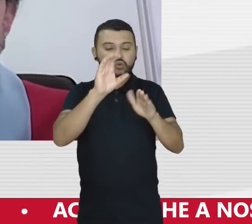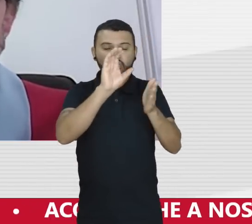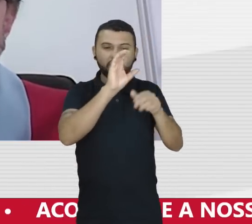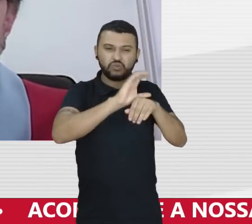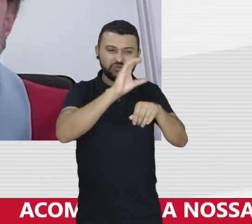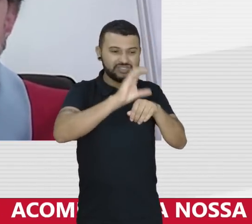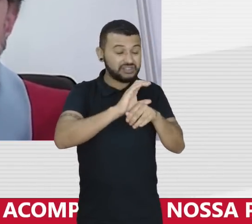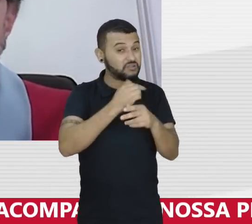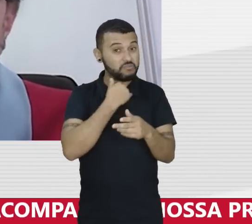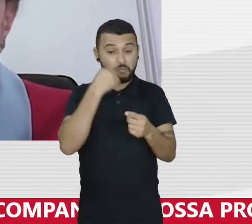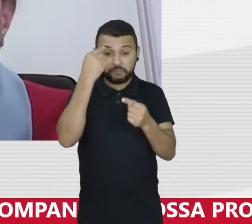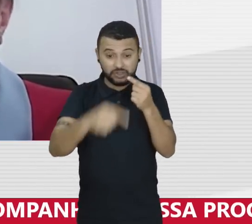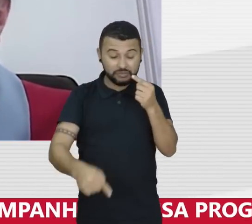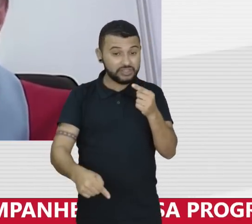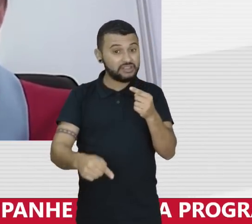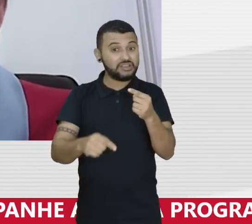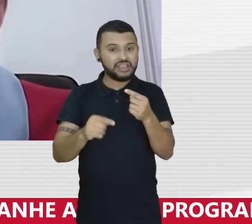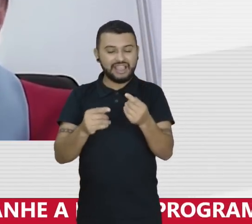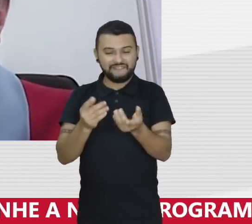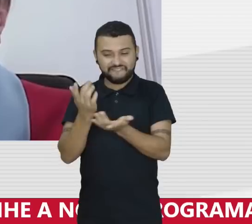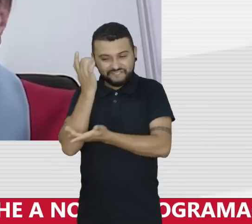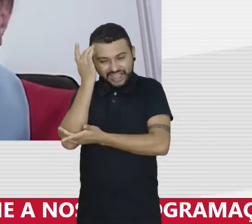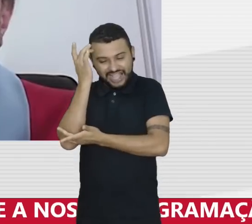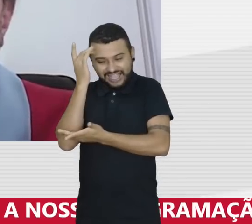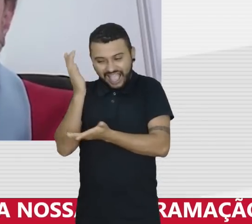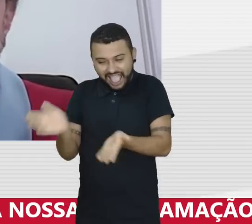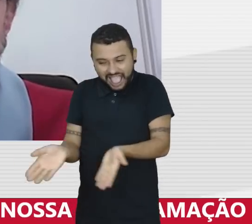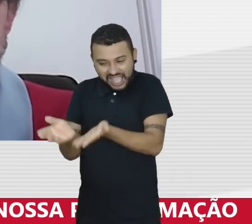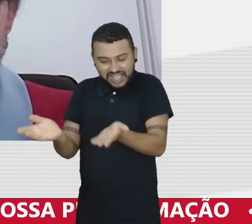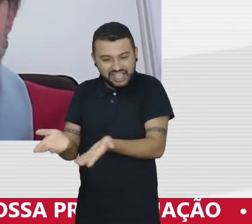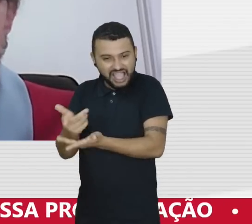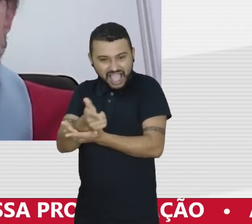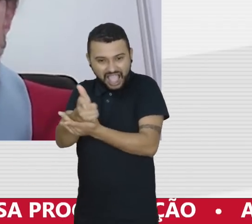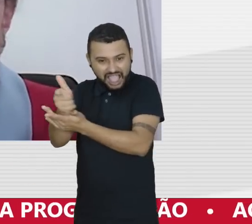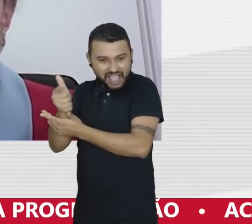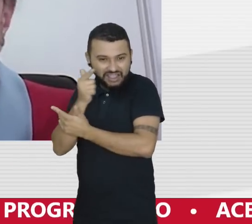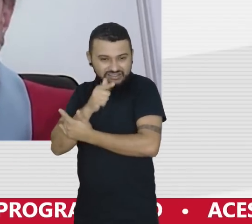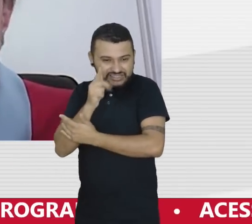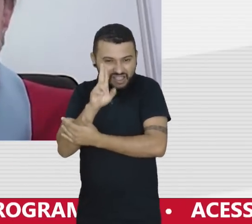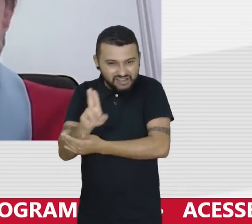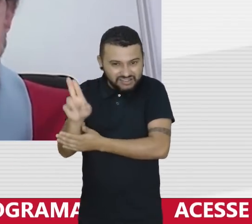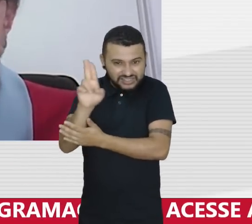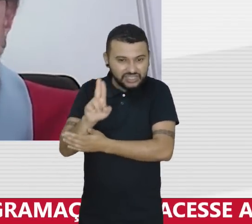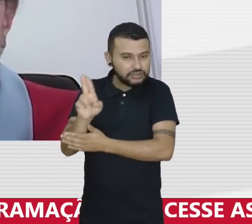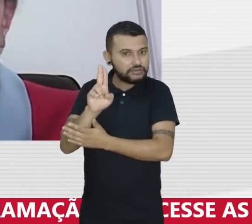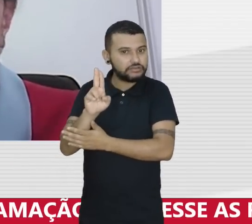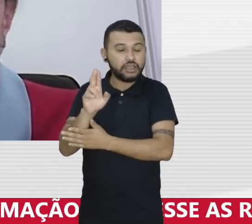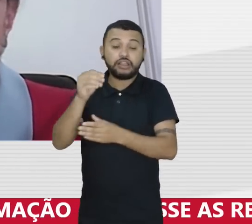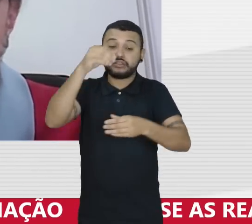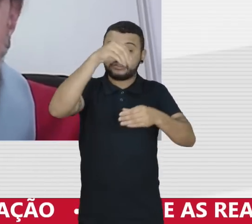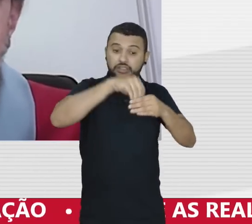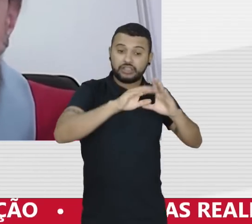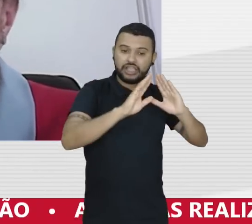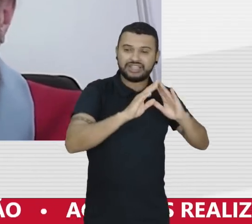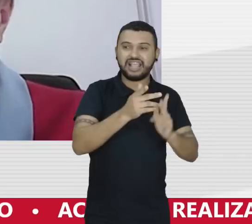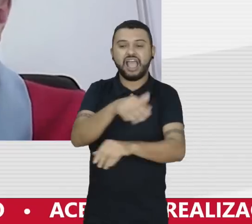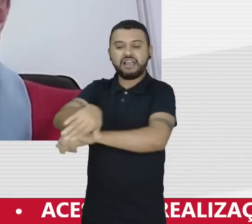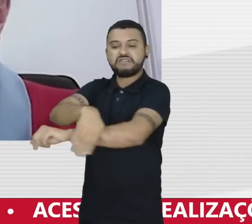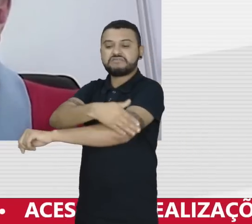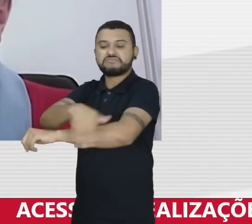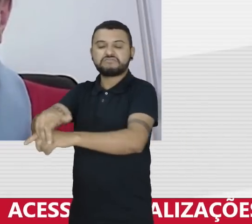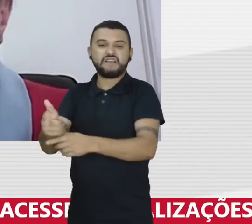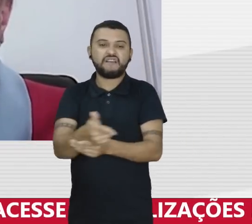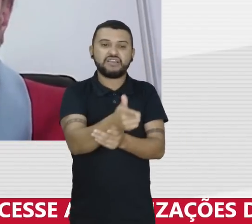que flexibilizam o acesso às armas e a sua utilização fora das residências. Porque, mesmo